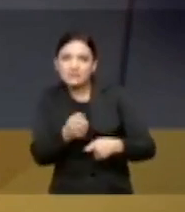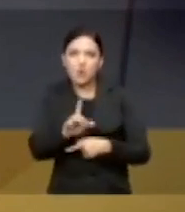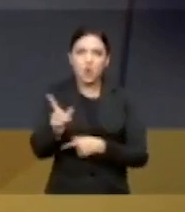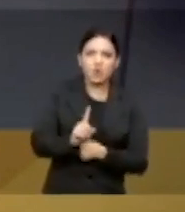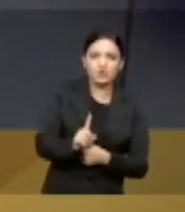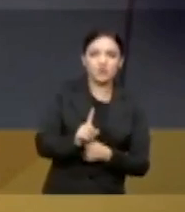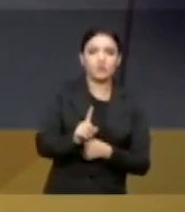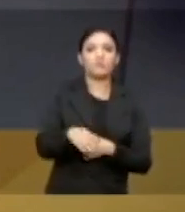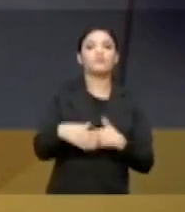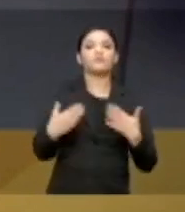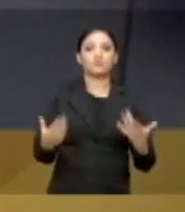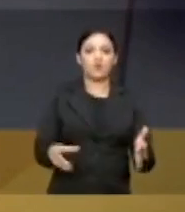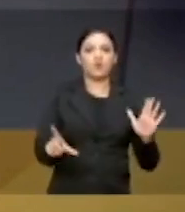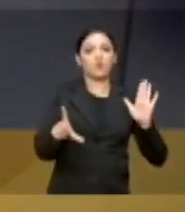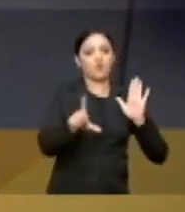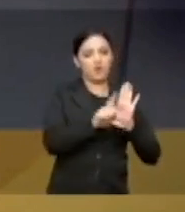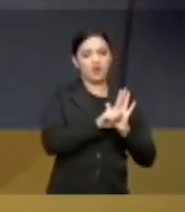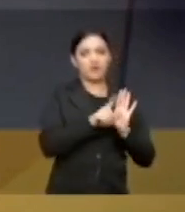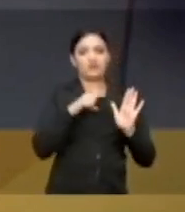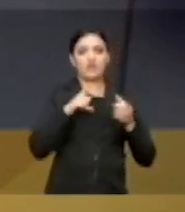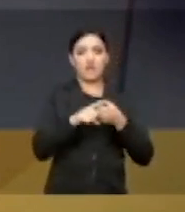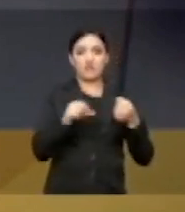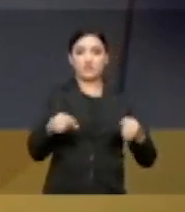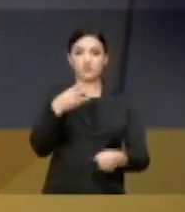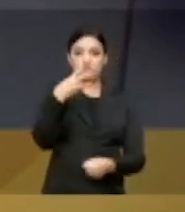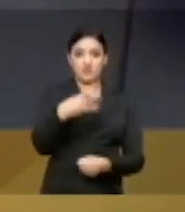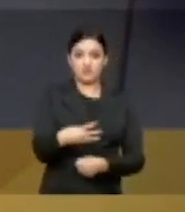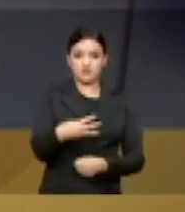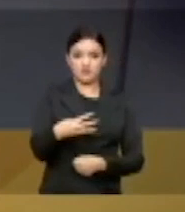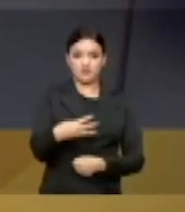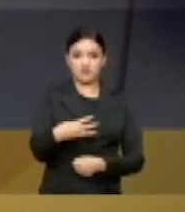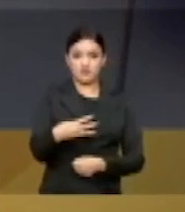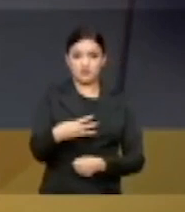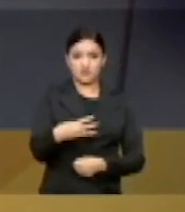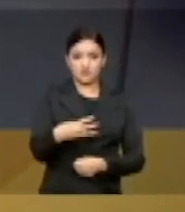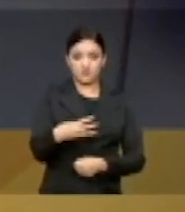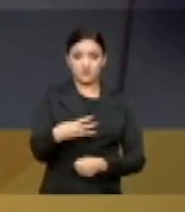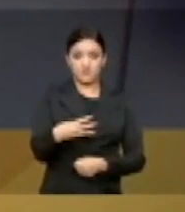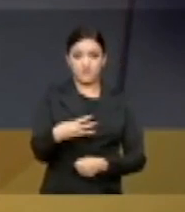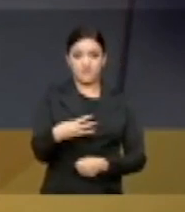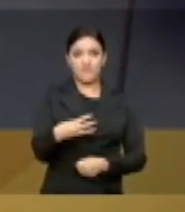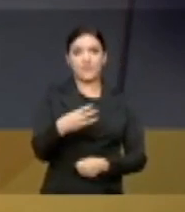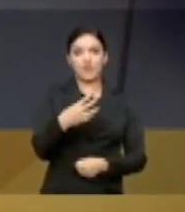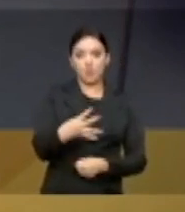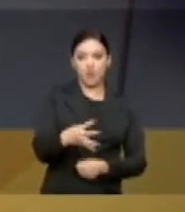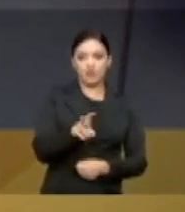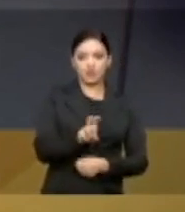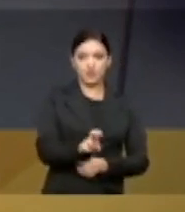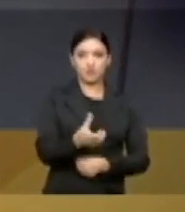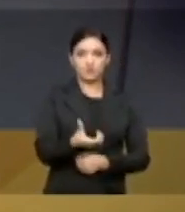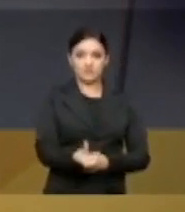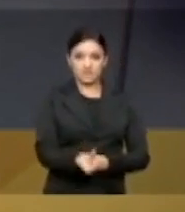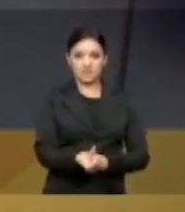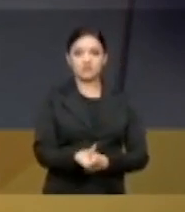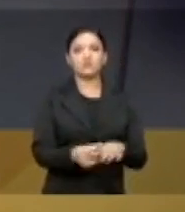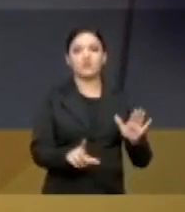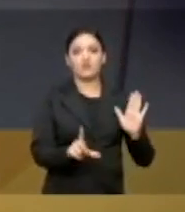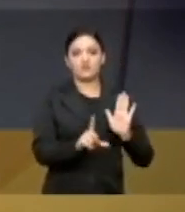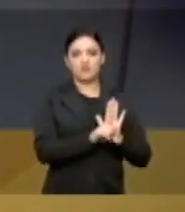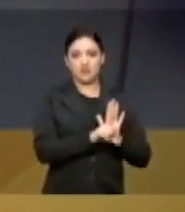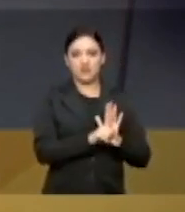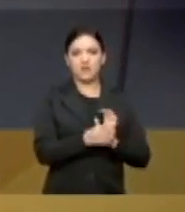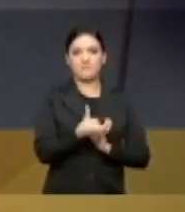legislação pertinente, a começar pelo artigo 3º, mas, na verdade, artigo 3º, 4º, 5º e 6º, da já citada